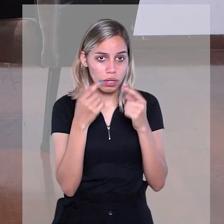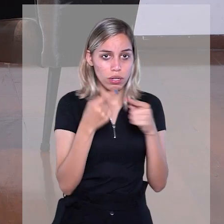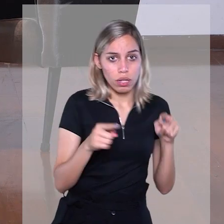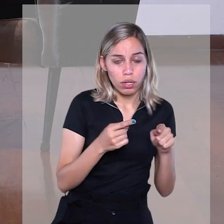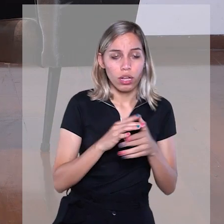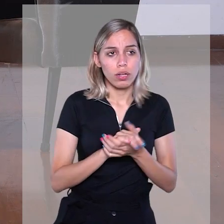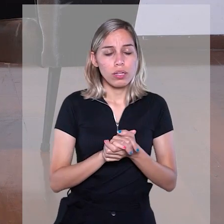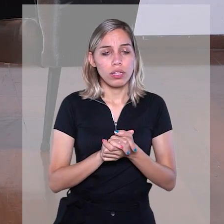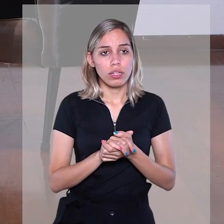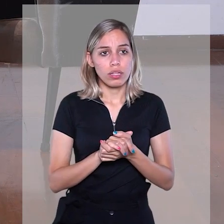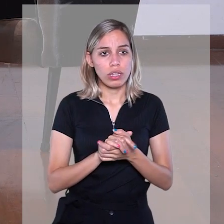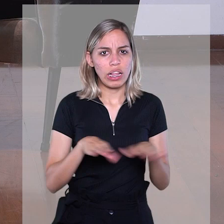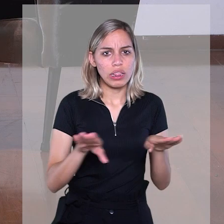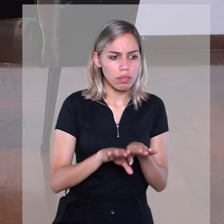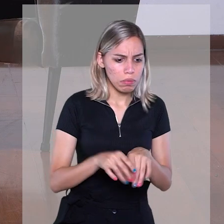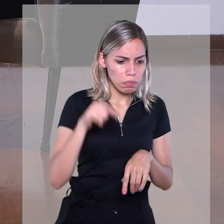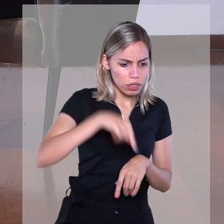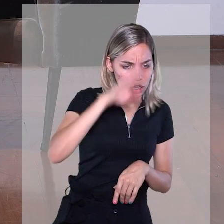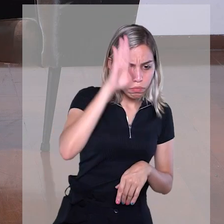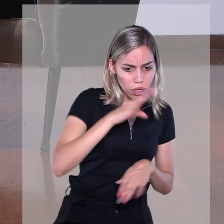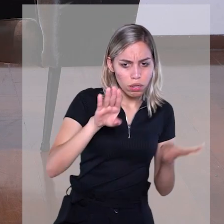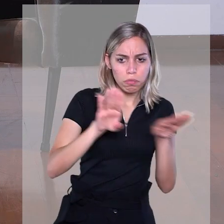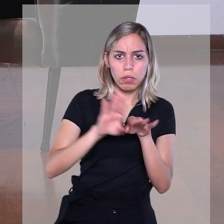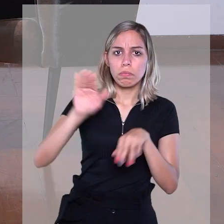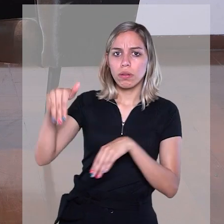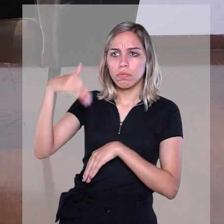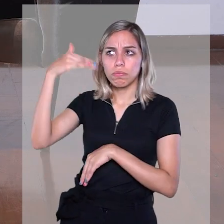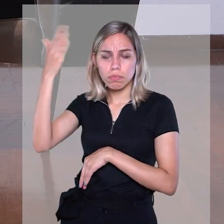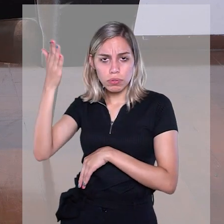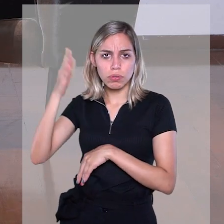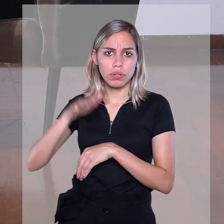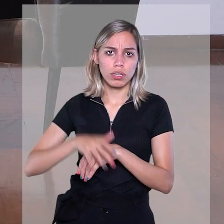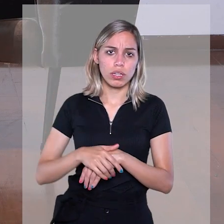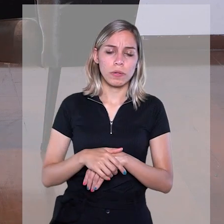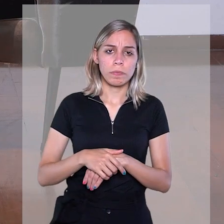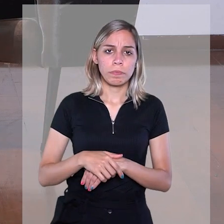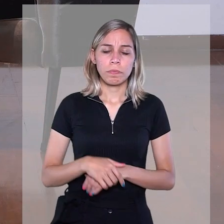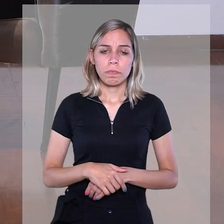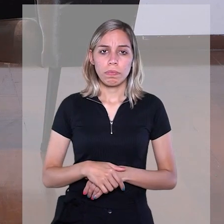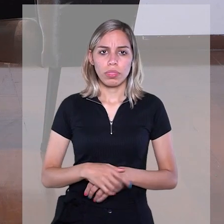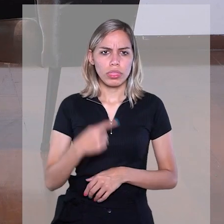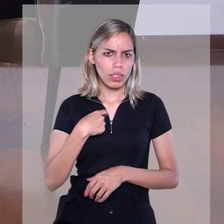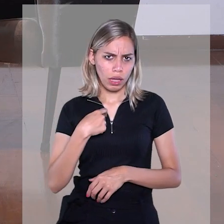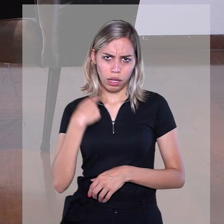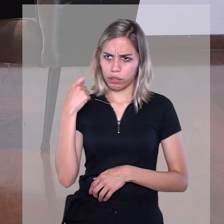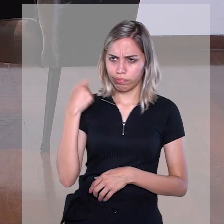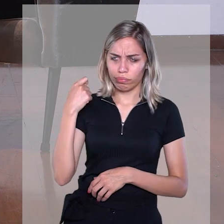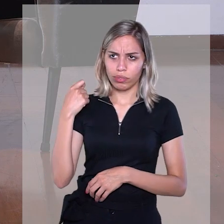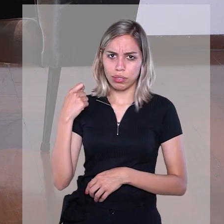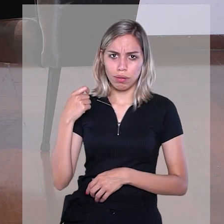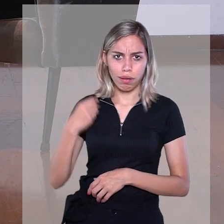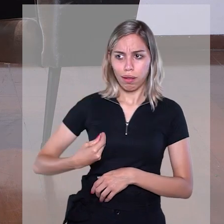para outros lugares, até para fora do Brasil, apresentando performances. Eu sou um artista da presença, e aí não tem mais